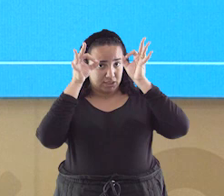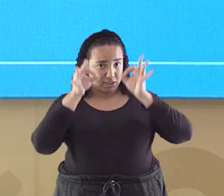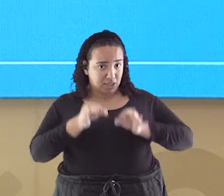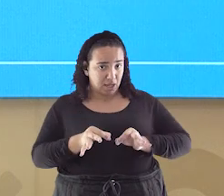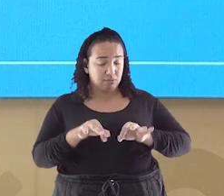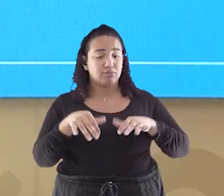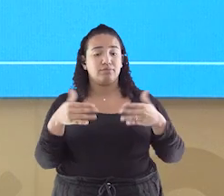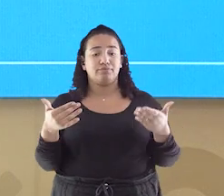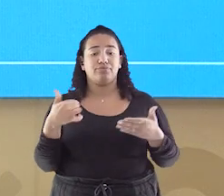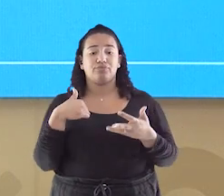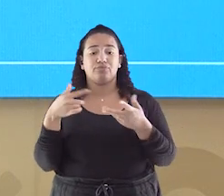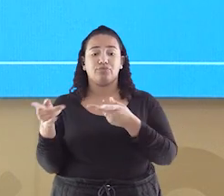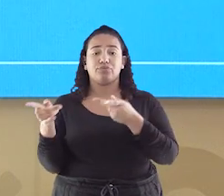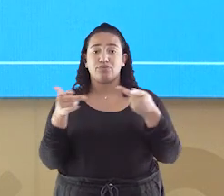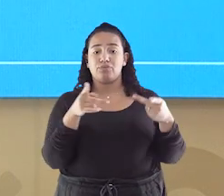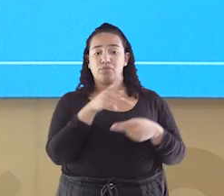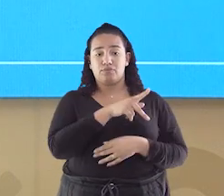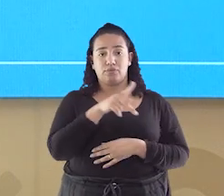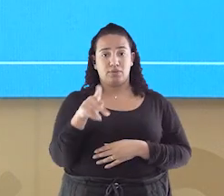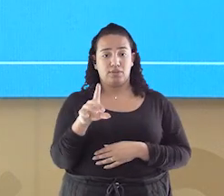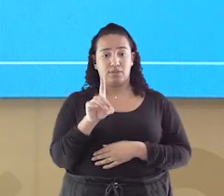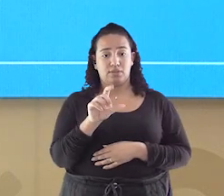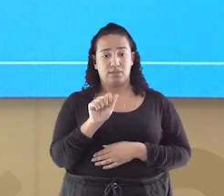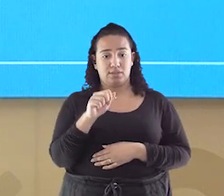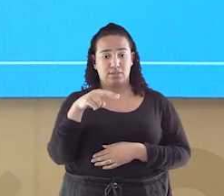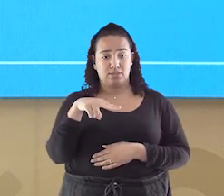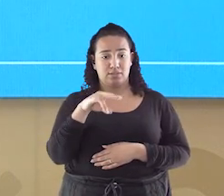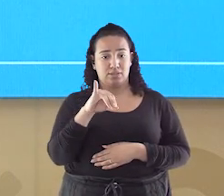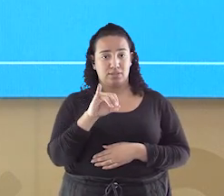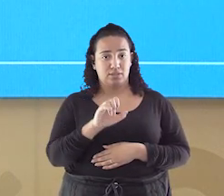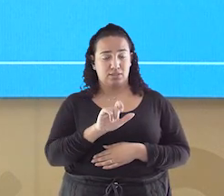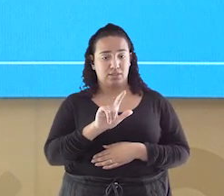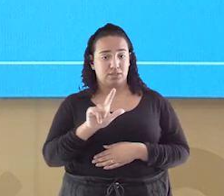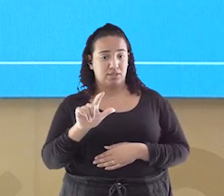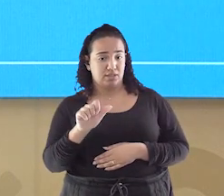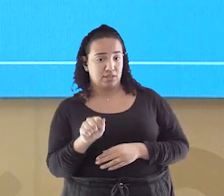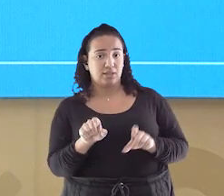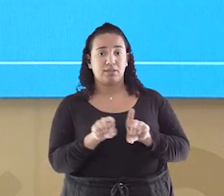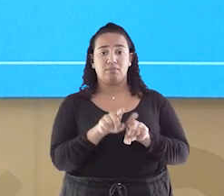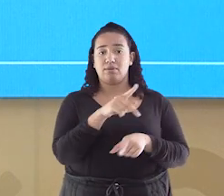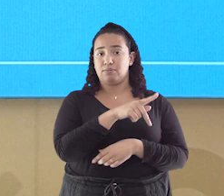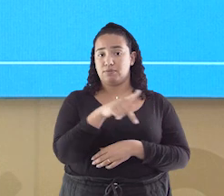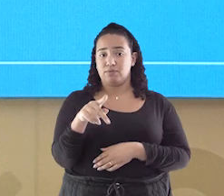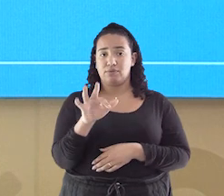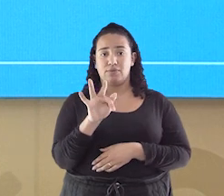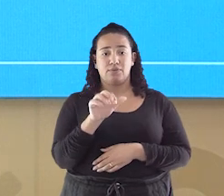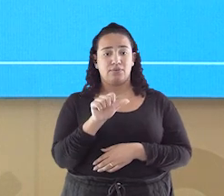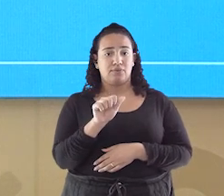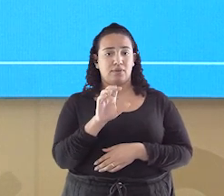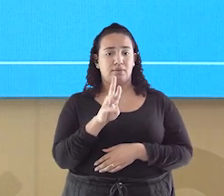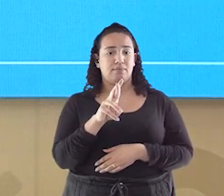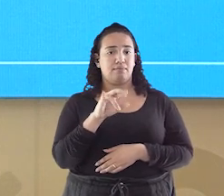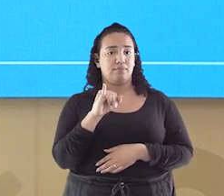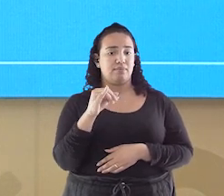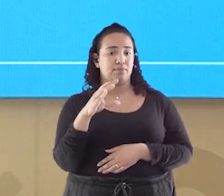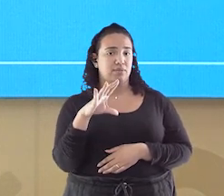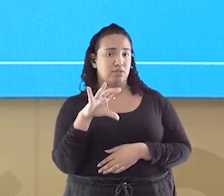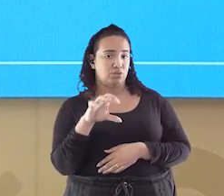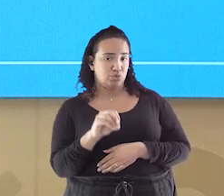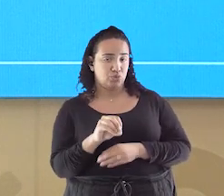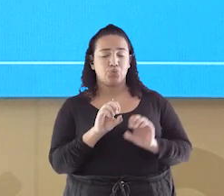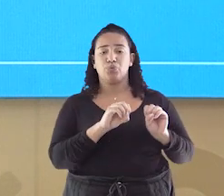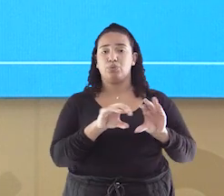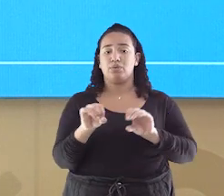as preposições, eu convidei a professora Daniela Lima, de língua portuguesa, e o professor Fabrício Hoffman, do Tudo TV,